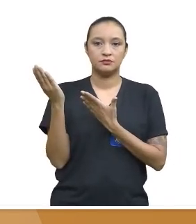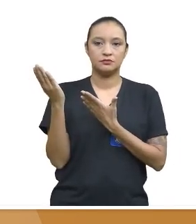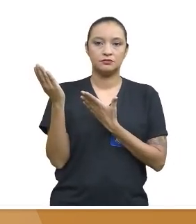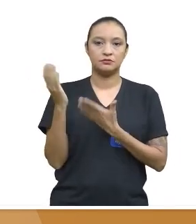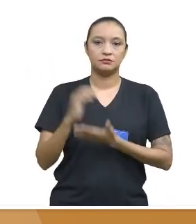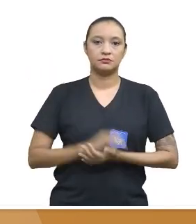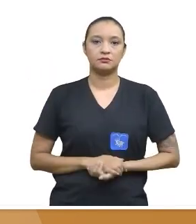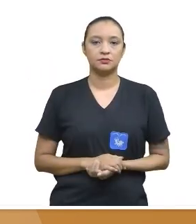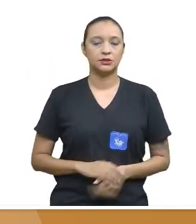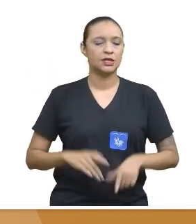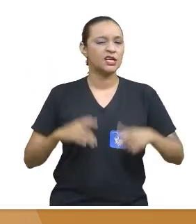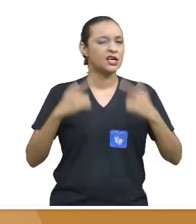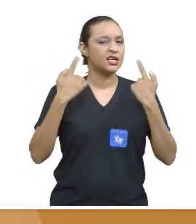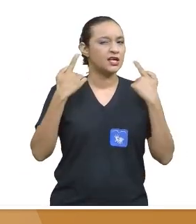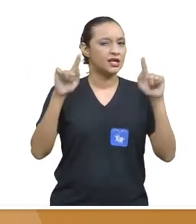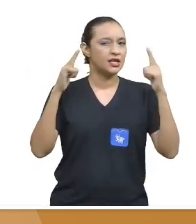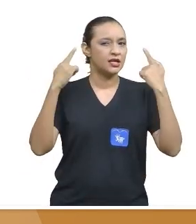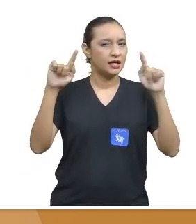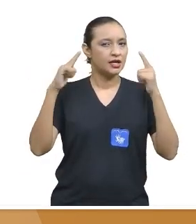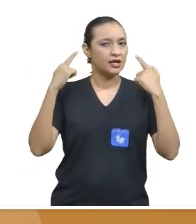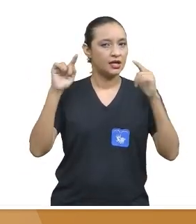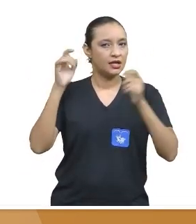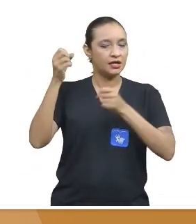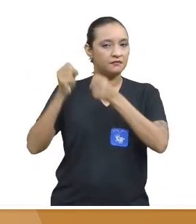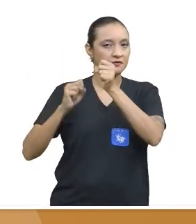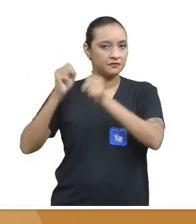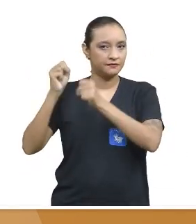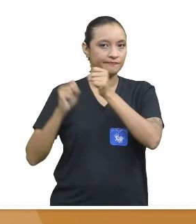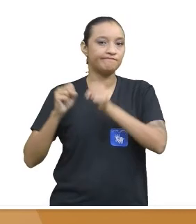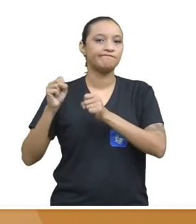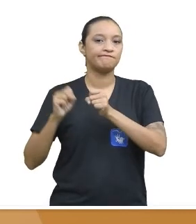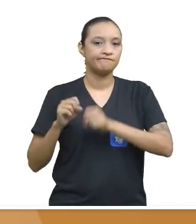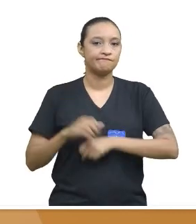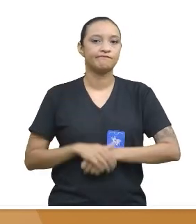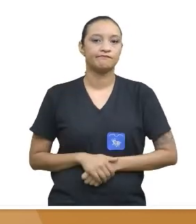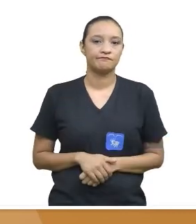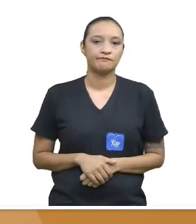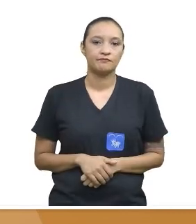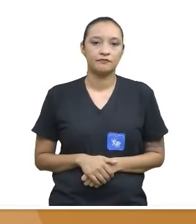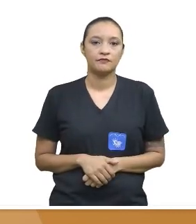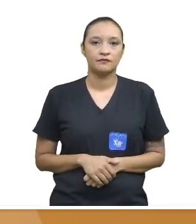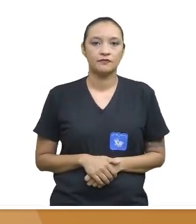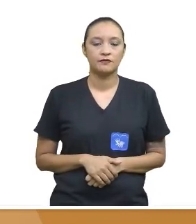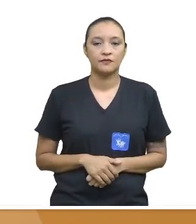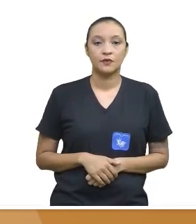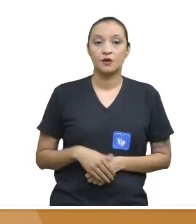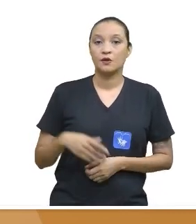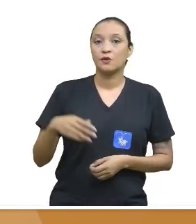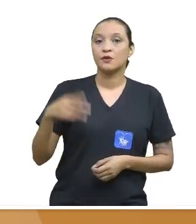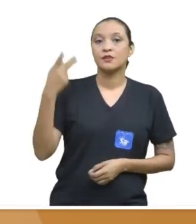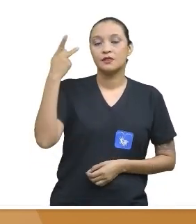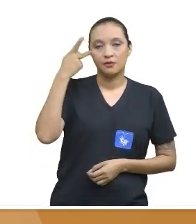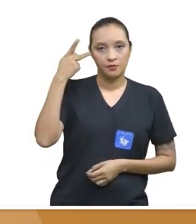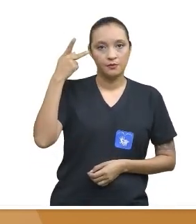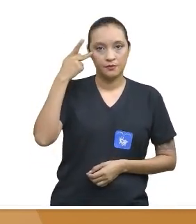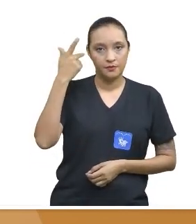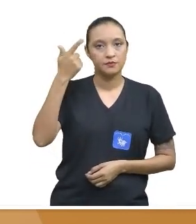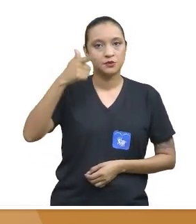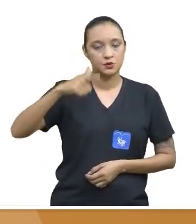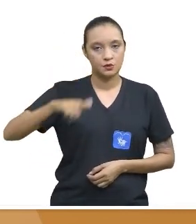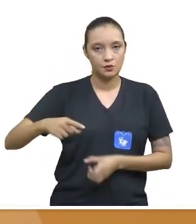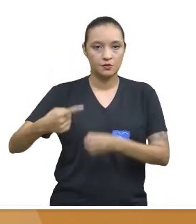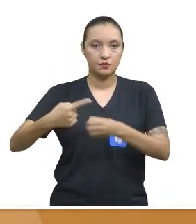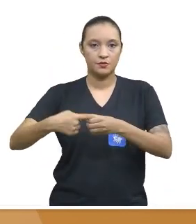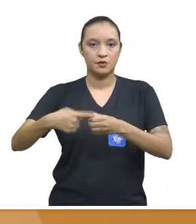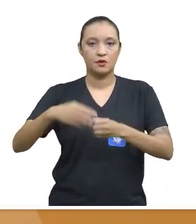Grandes greves operárias desde a implantação da ditadura militar. Então aqui nós temos Osasco, São Paulo, mais uma vez, 16